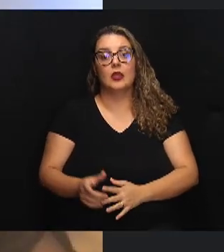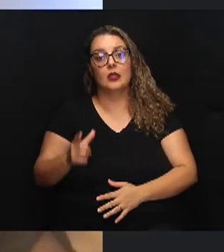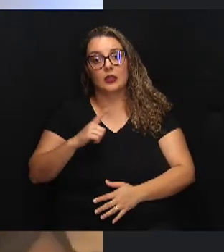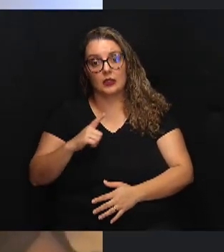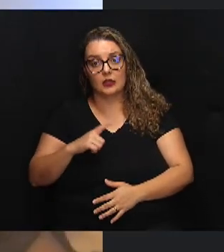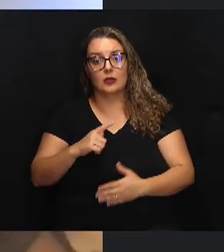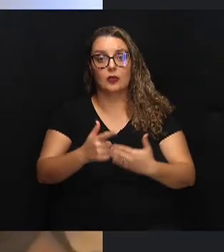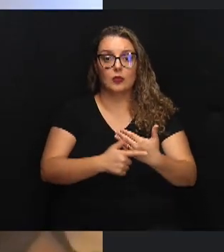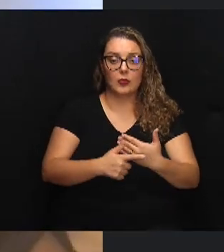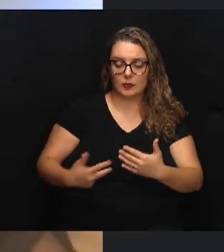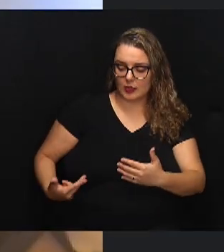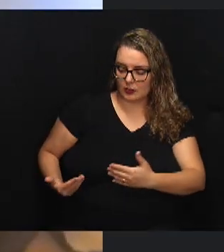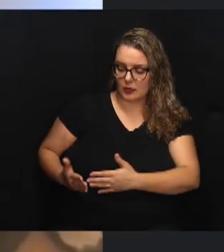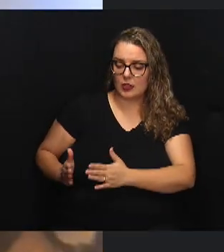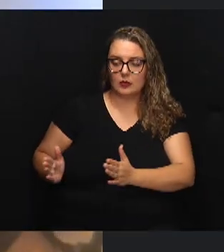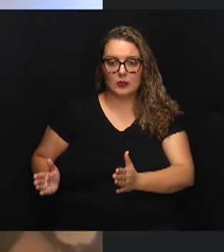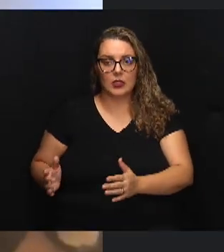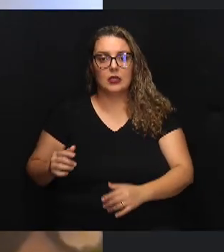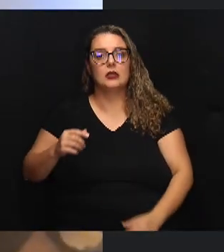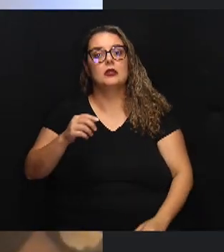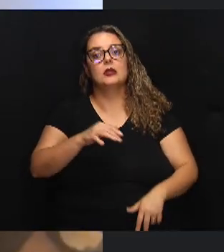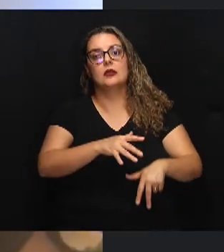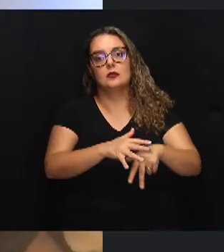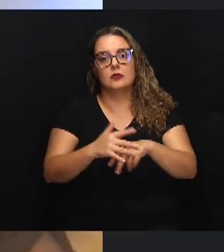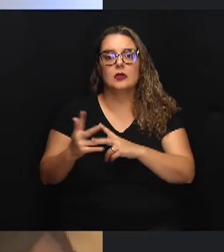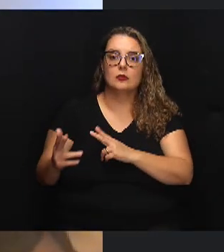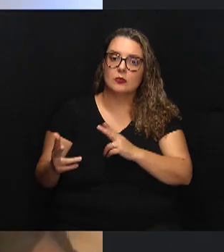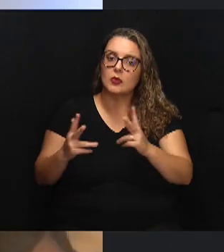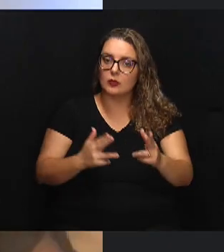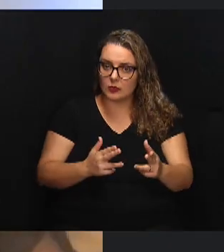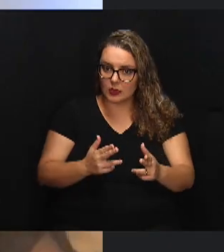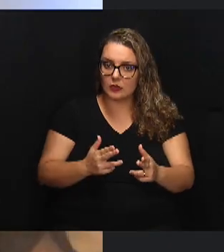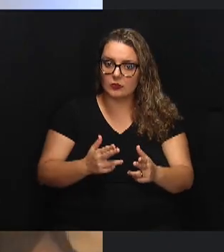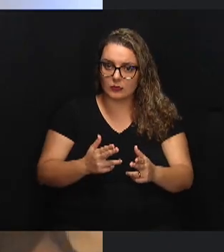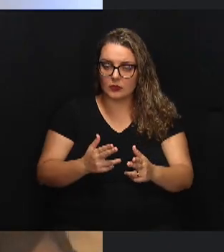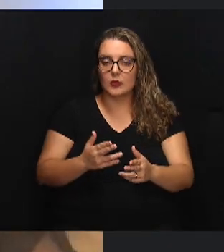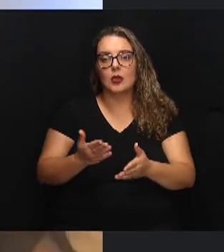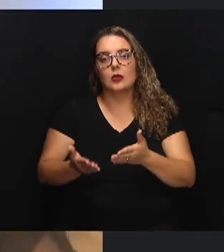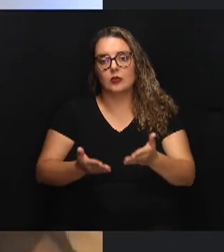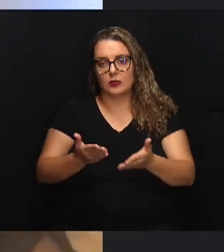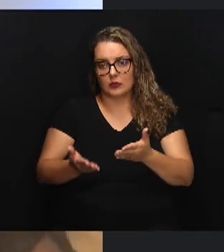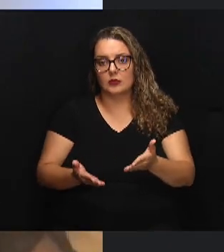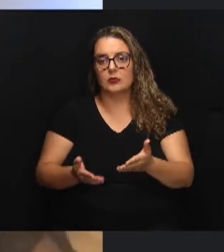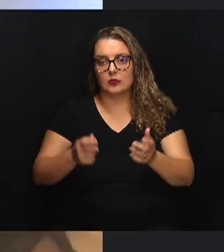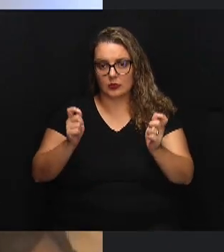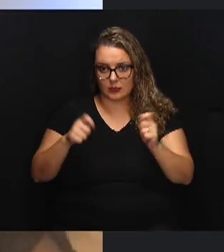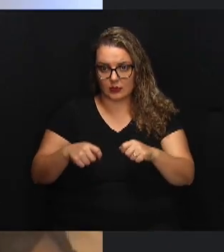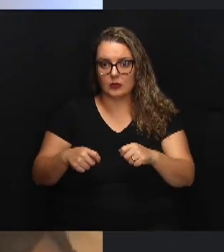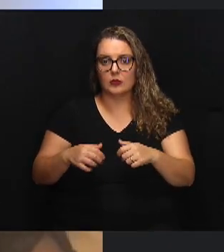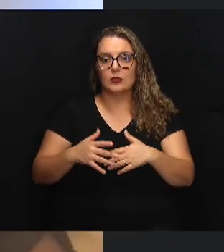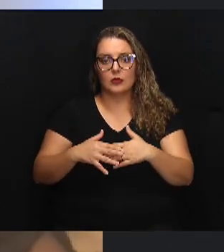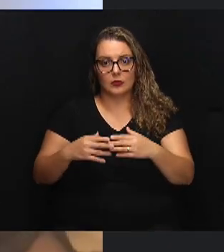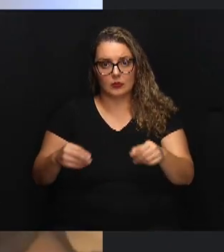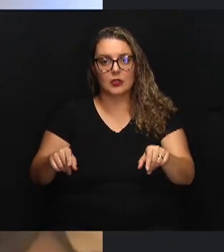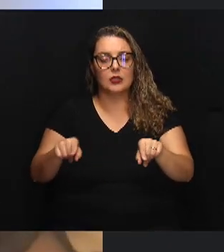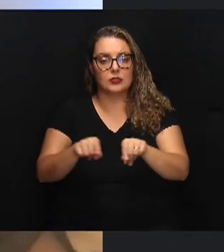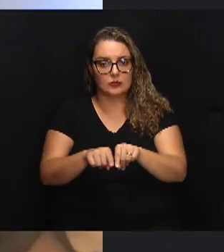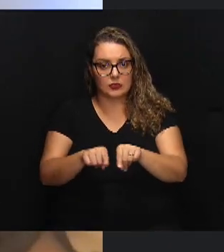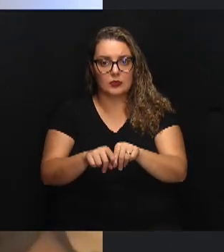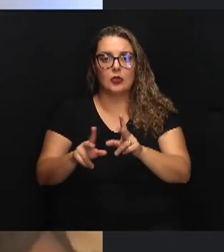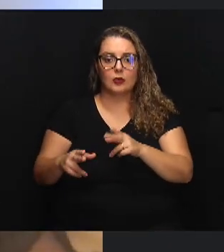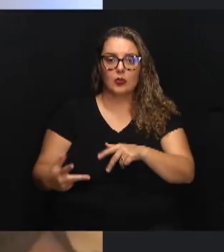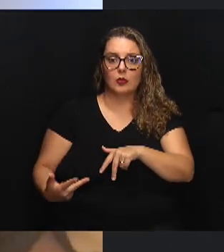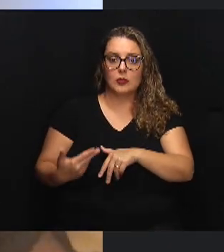aberta e esses pacientes vão estar igualmente sendo submetidos a um tratamento com potencial curativo. A